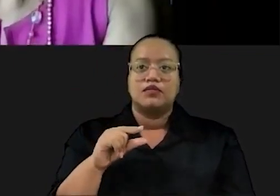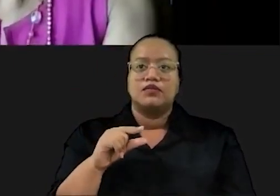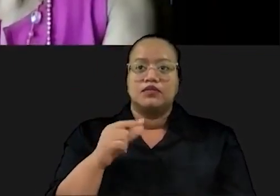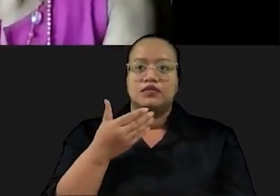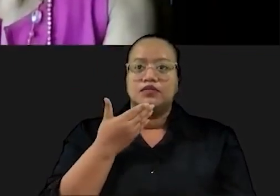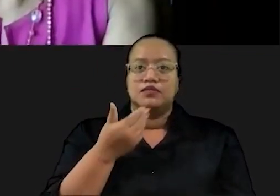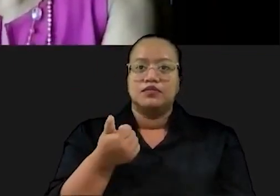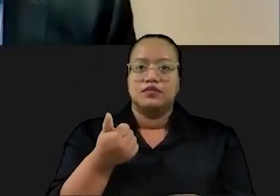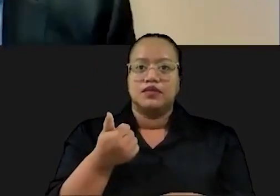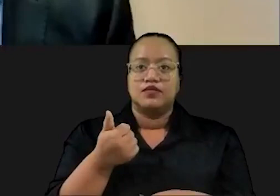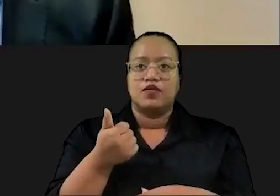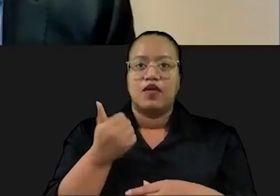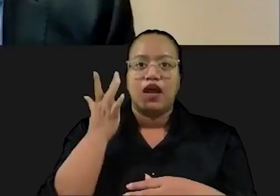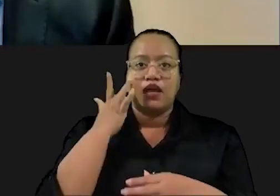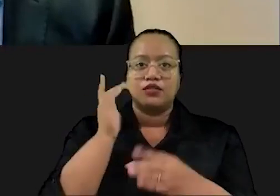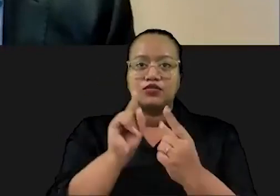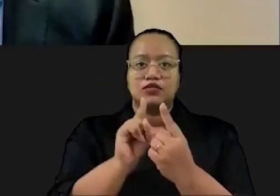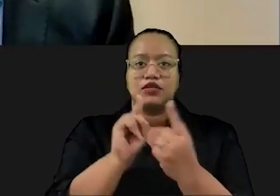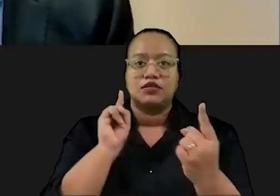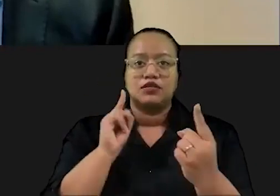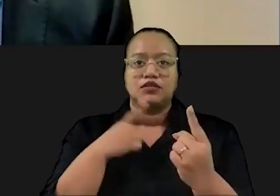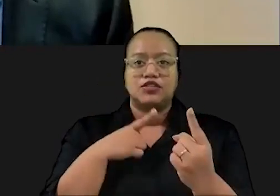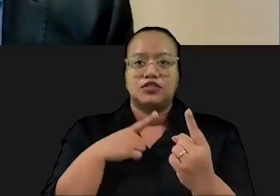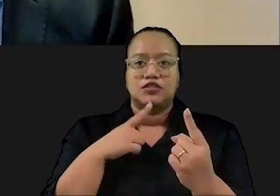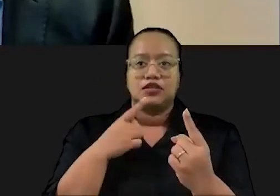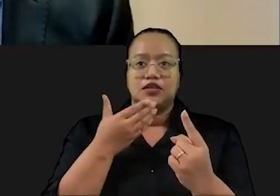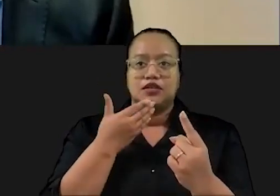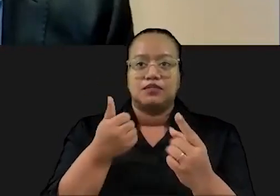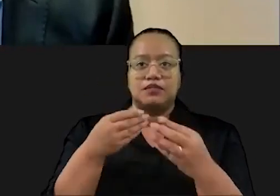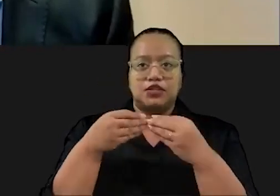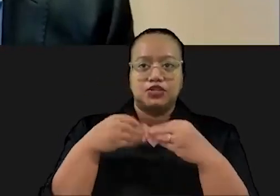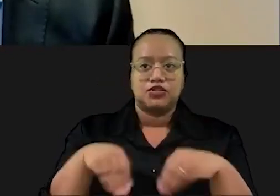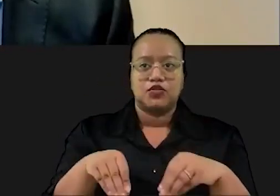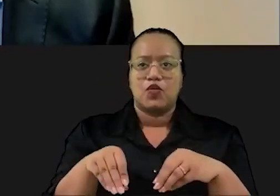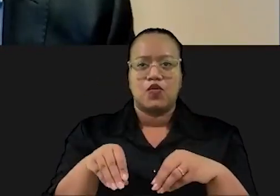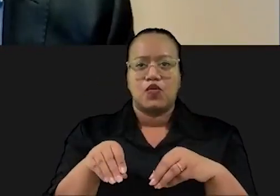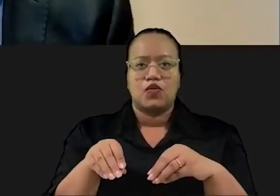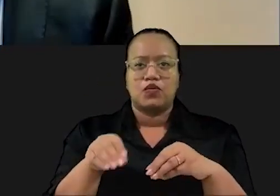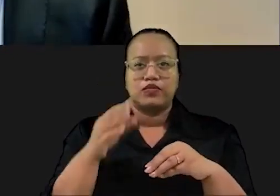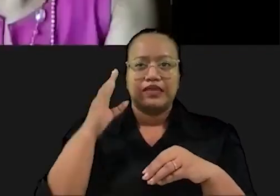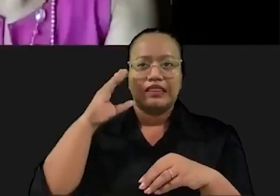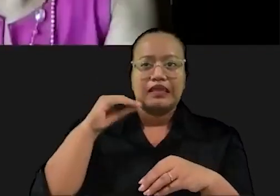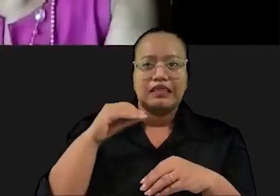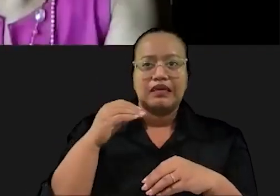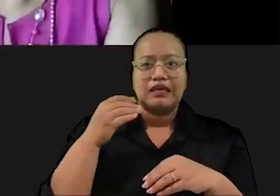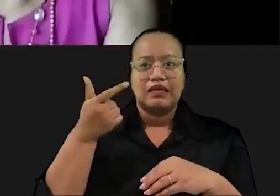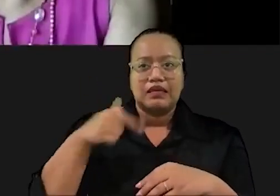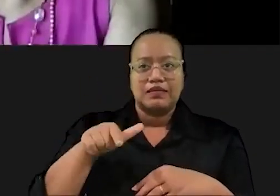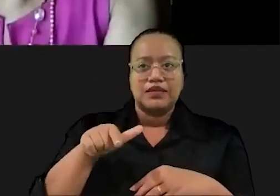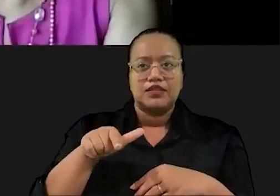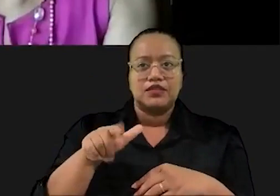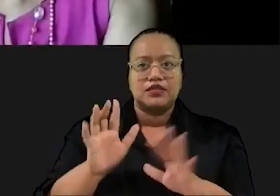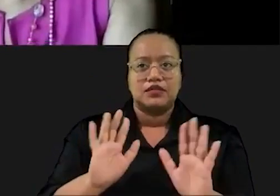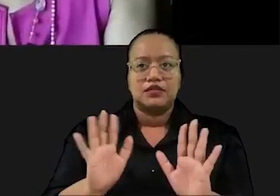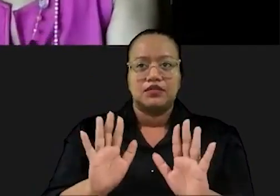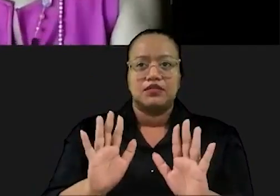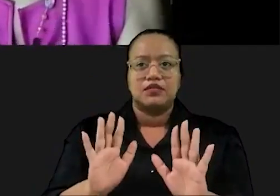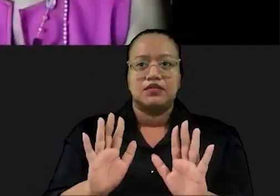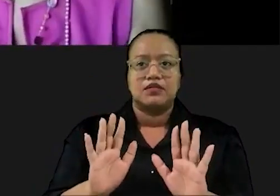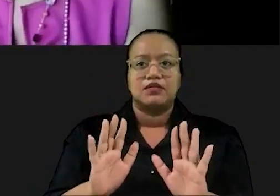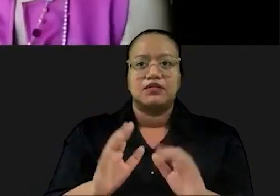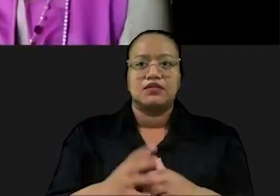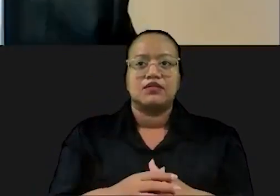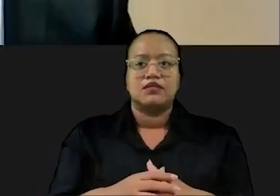distante. Isso. Mas prejudicou a compreensão? Alguma coisa que eu preciso repetir? Não? Tá. Não sei, eu acho que não.